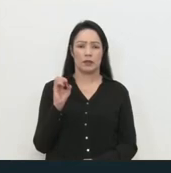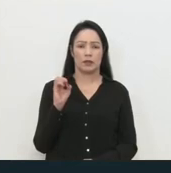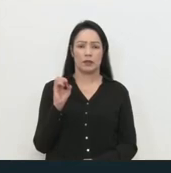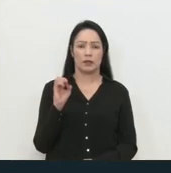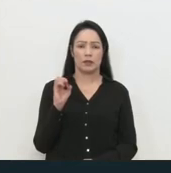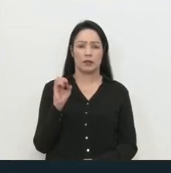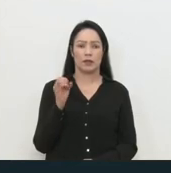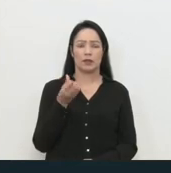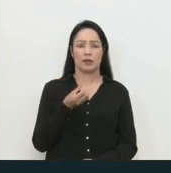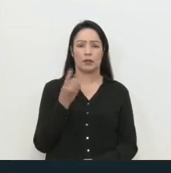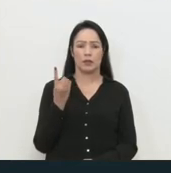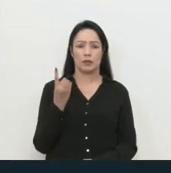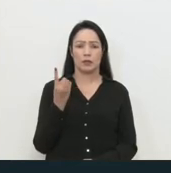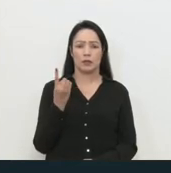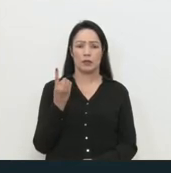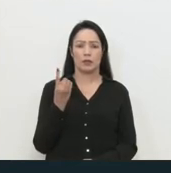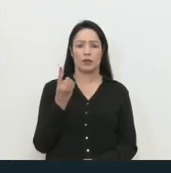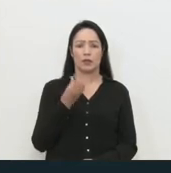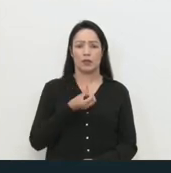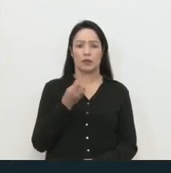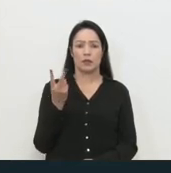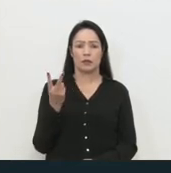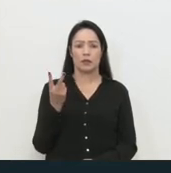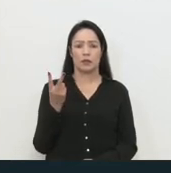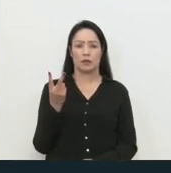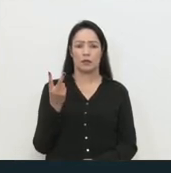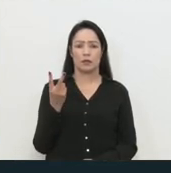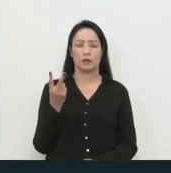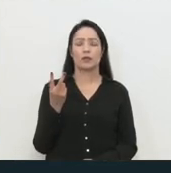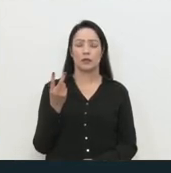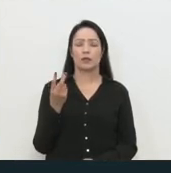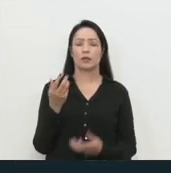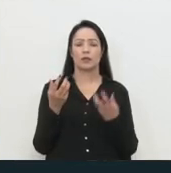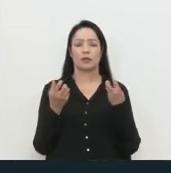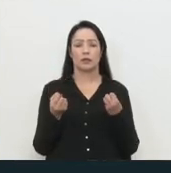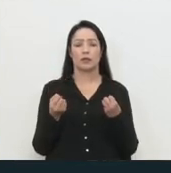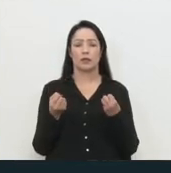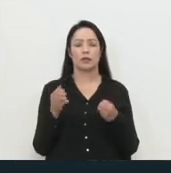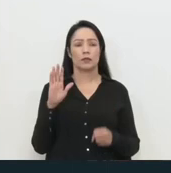61 62 excelência